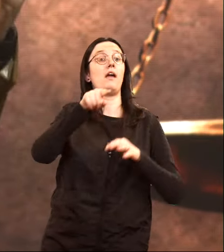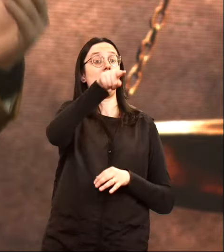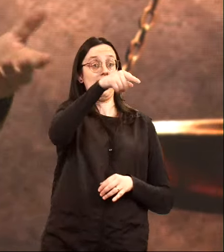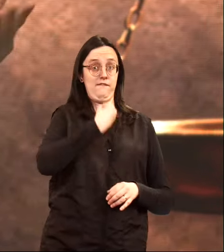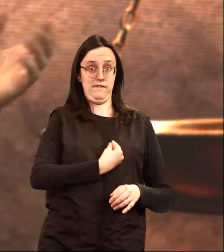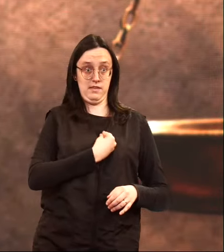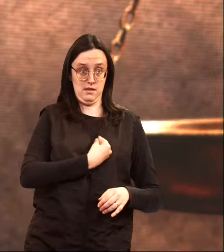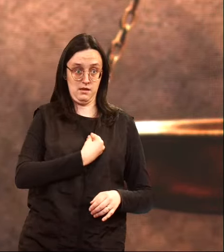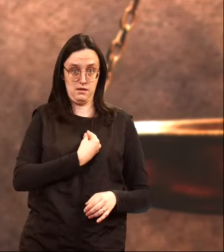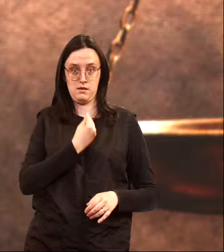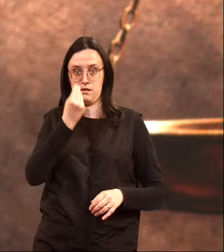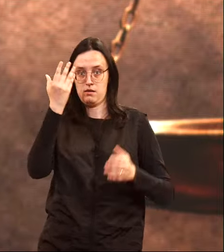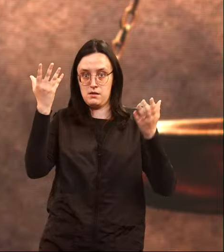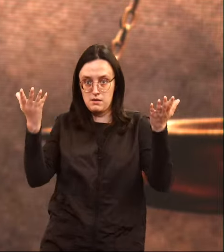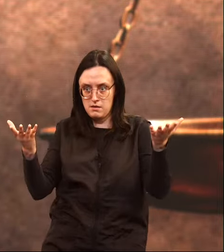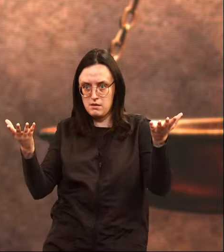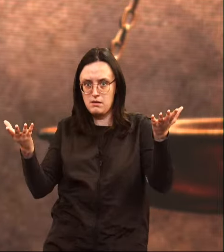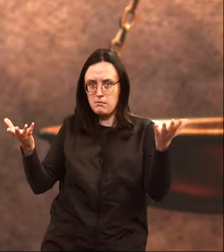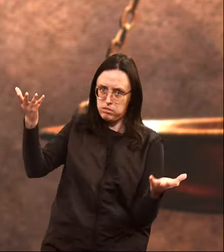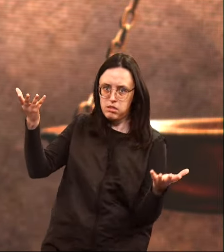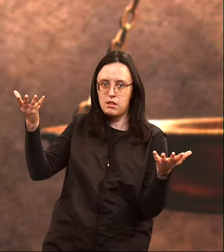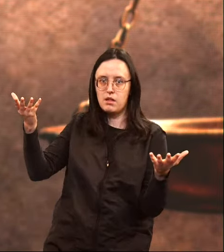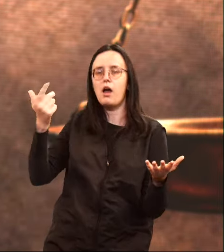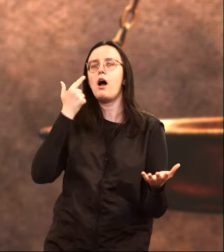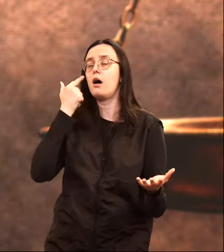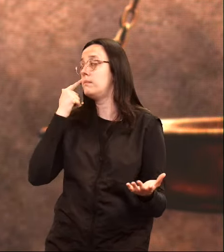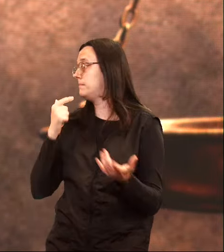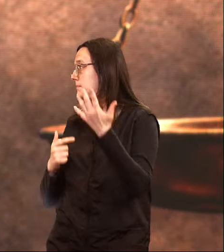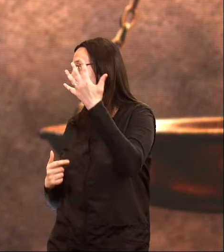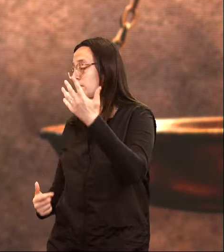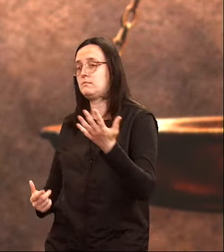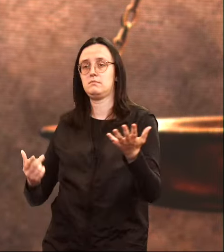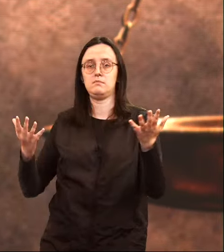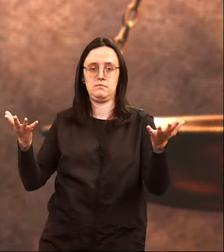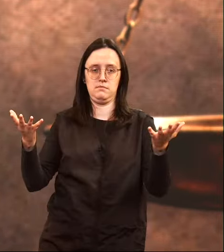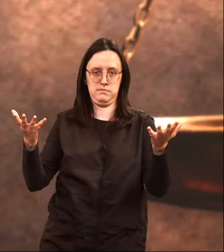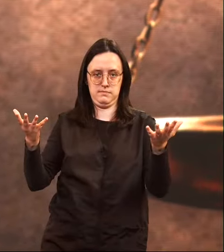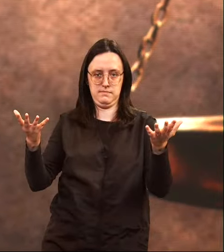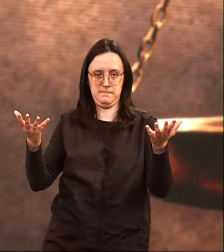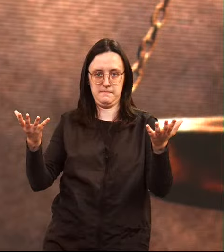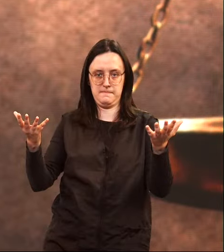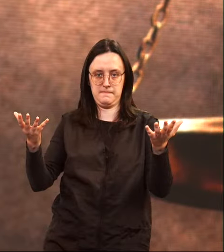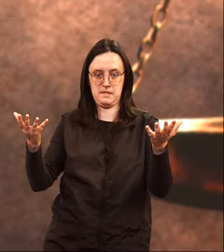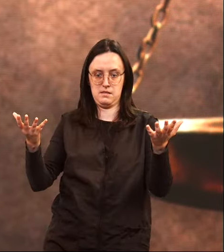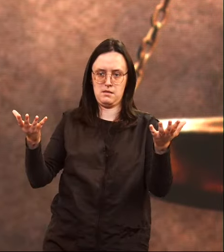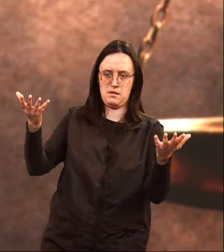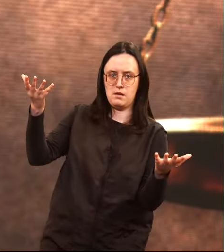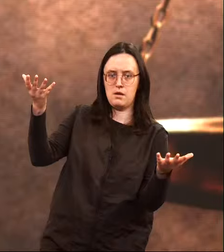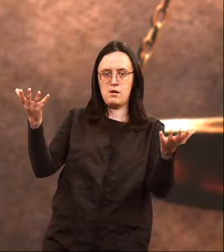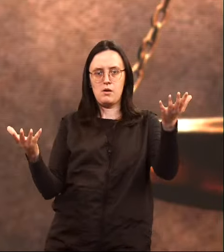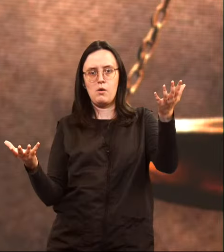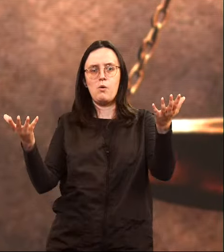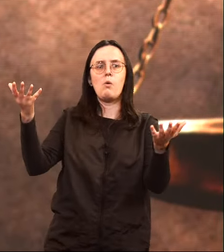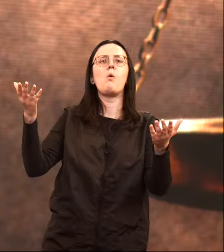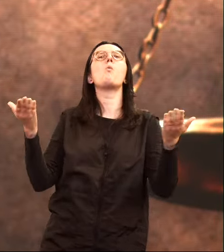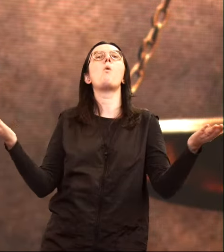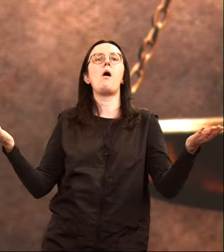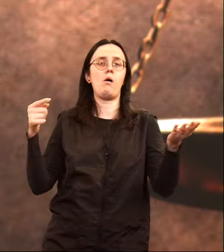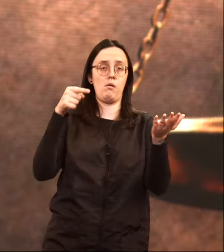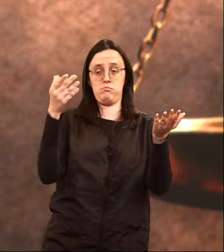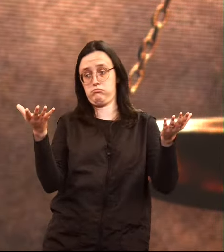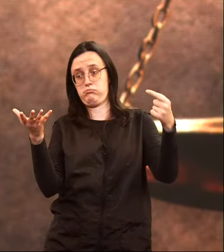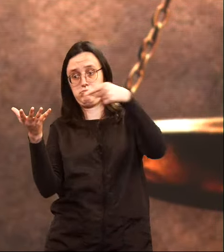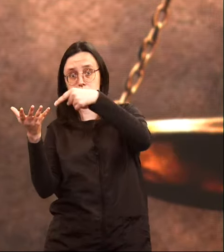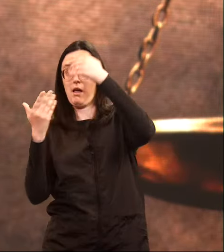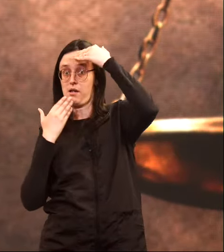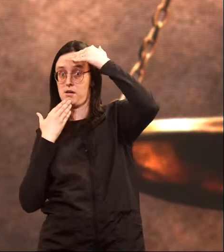sua também esteja. Pega a sua mão assim, ó, faz assim. O que está pesando mais?